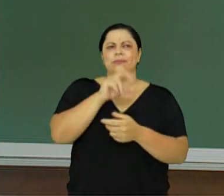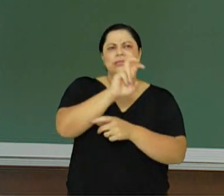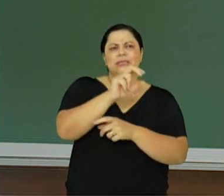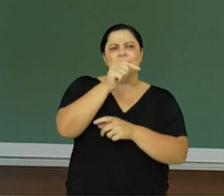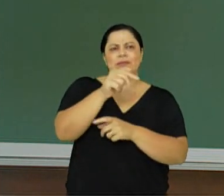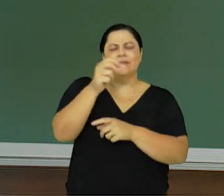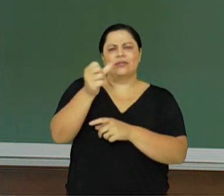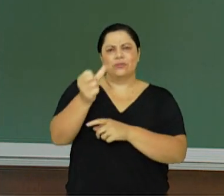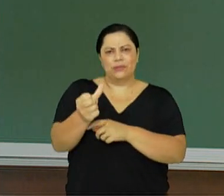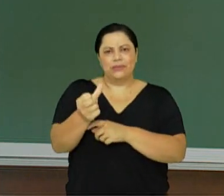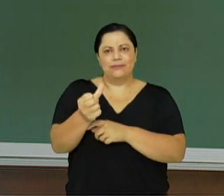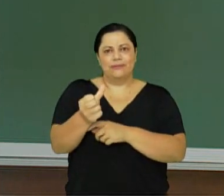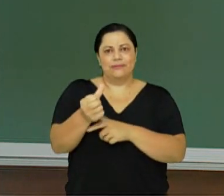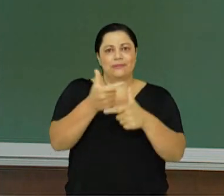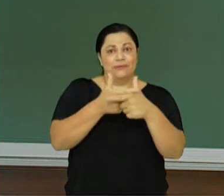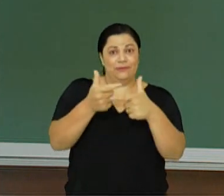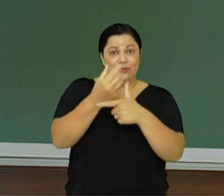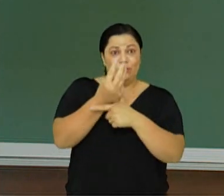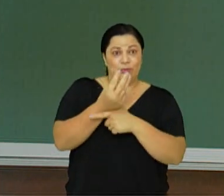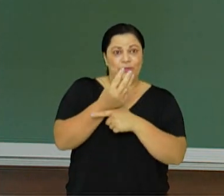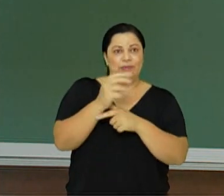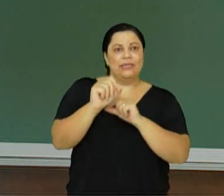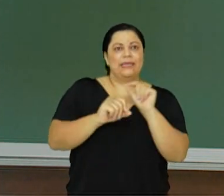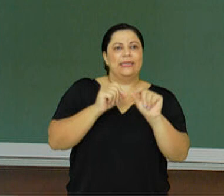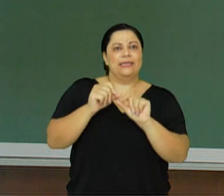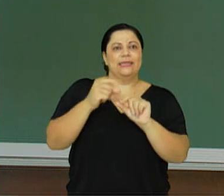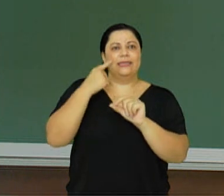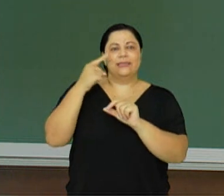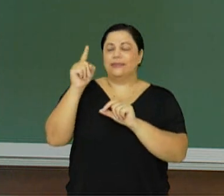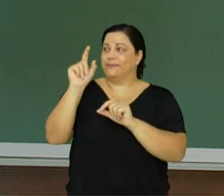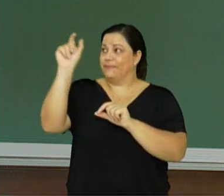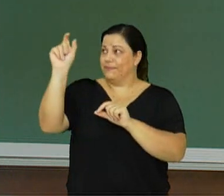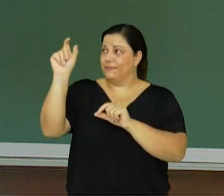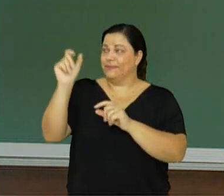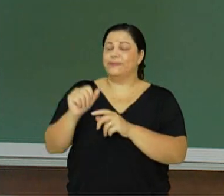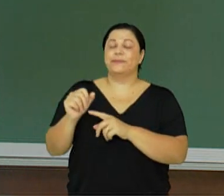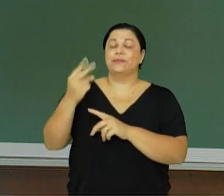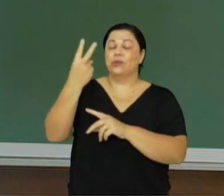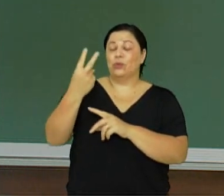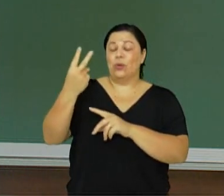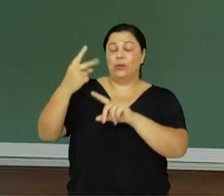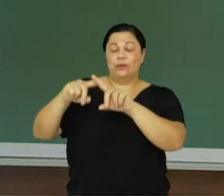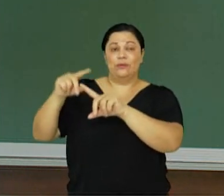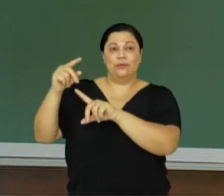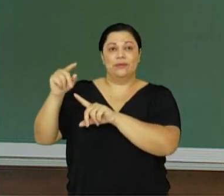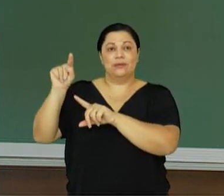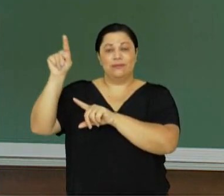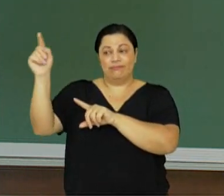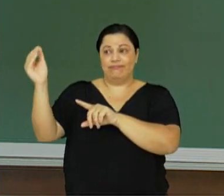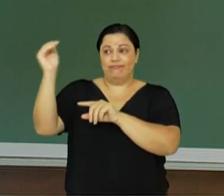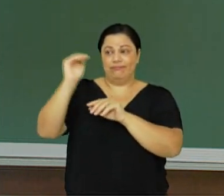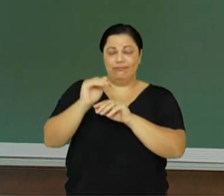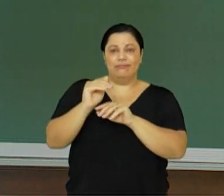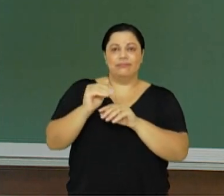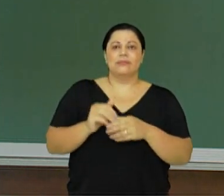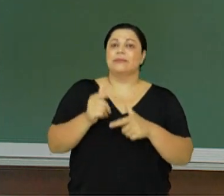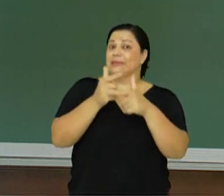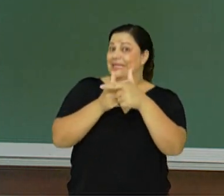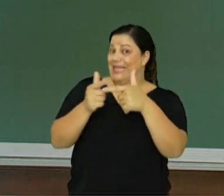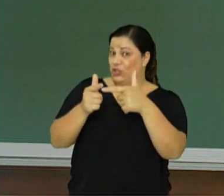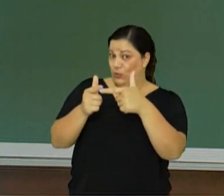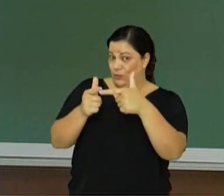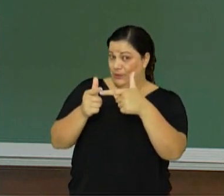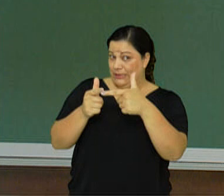3, menos 2,25 vezes 4, 9 sobre 3. Por isso que a divisão às vezes